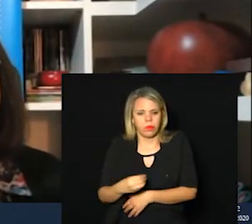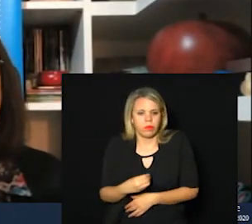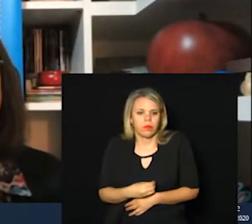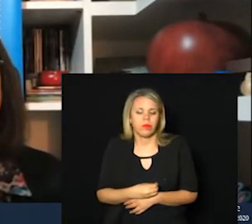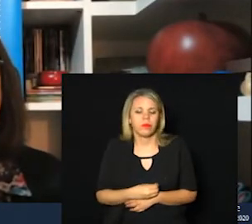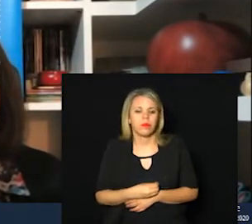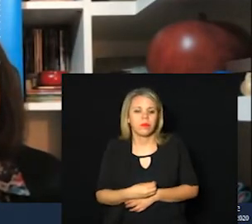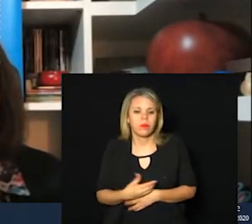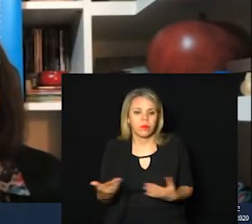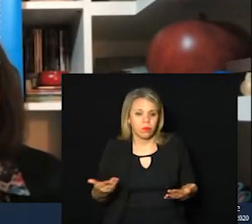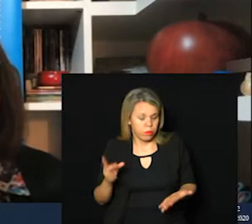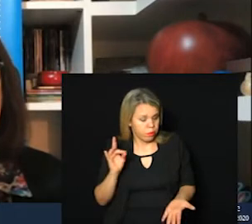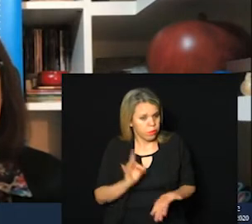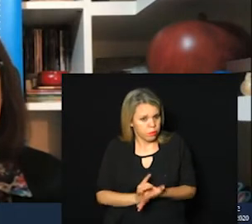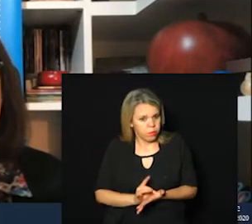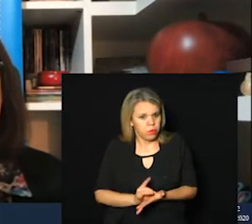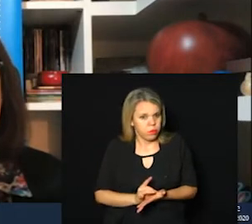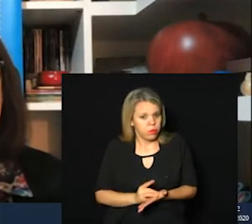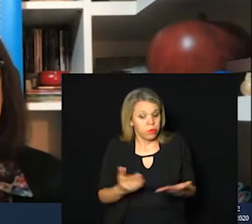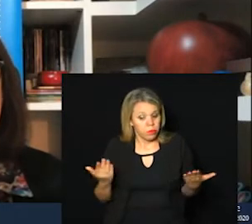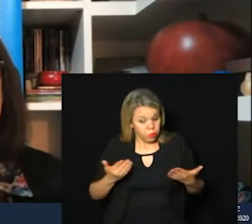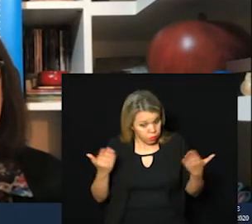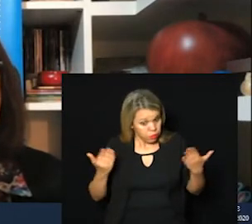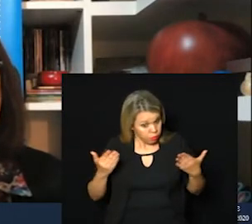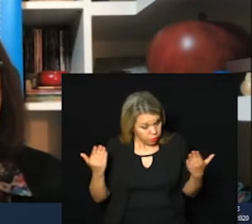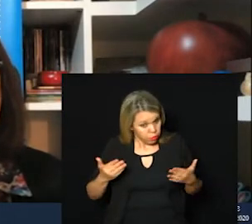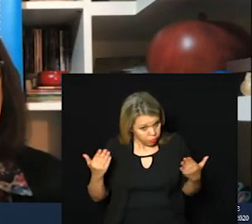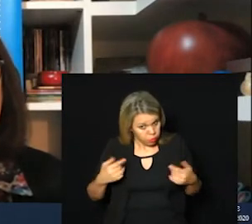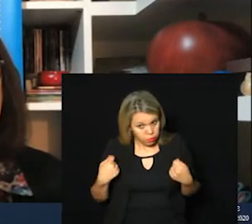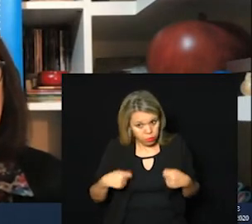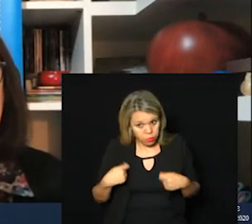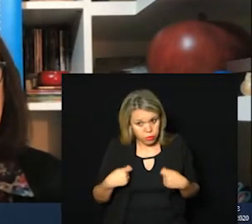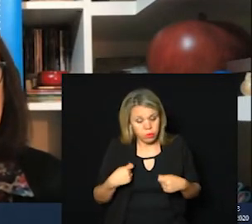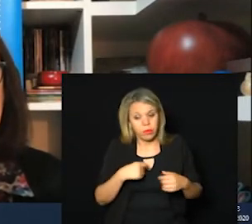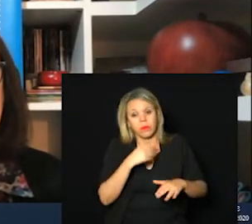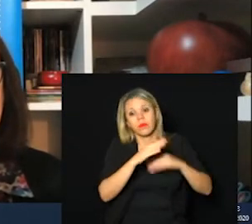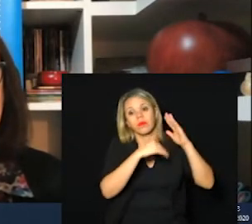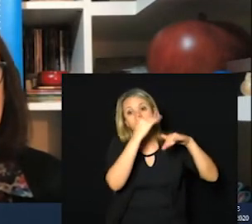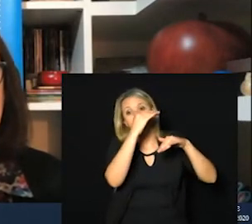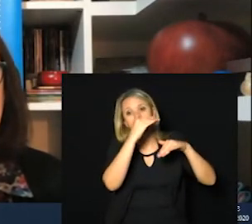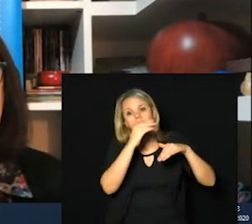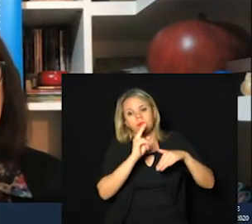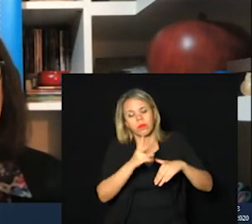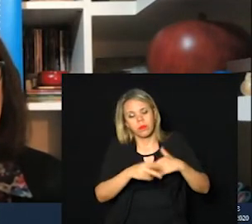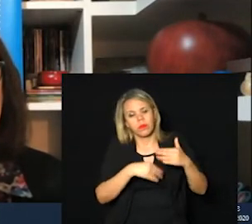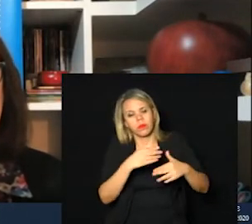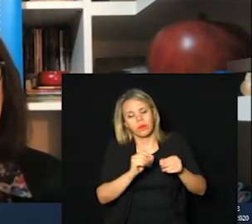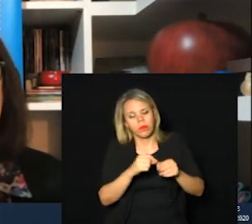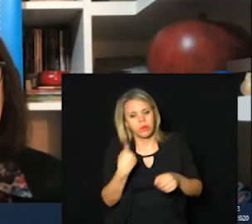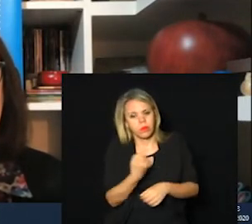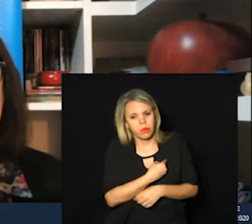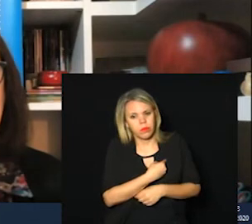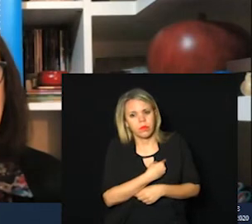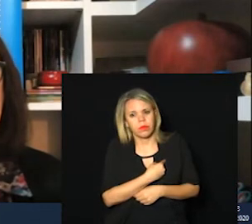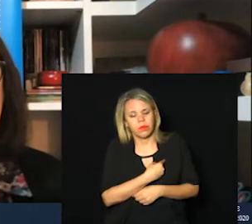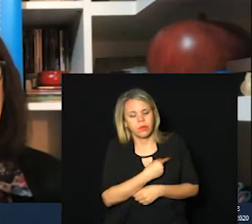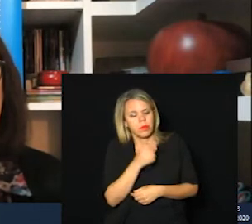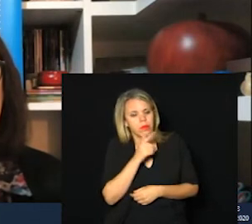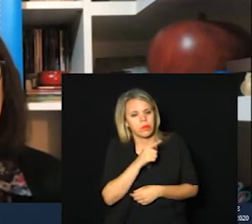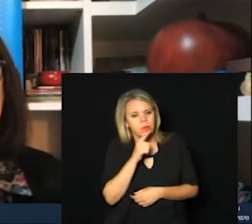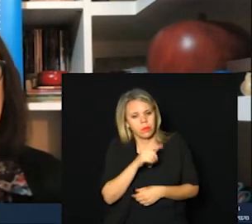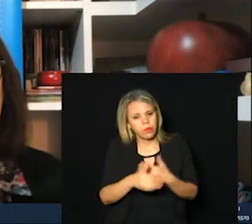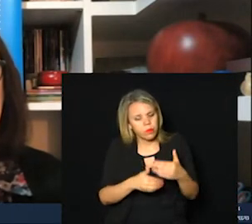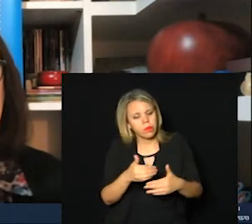vidas. Ela está na realidade, ela está no hoje. E nós precisamos construí-la a cada passo que nós consigamos